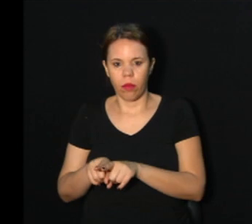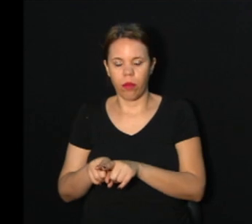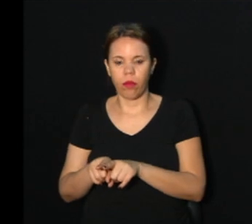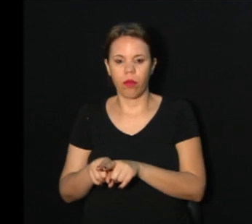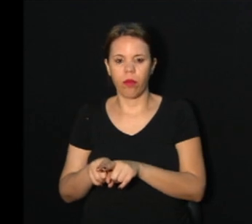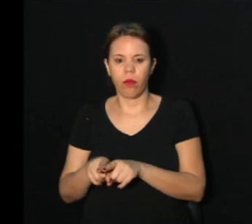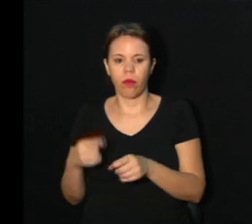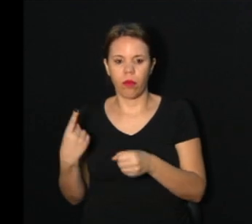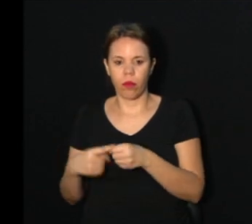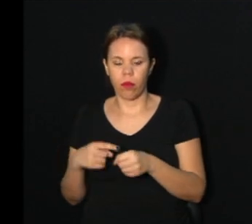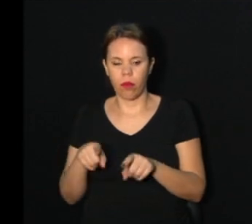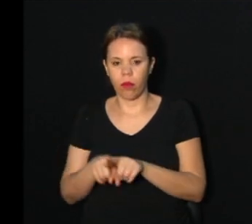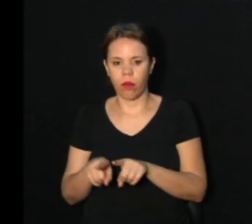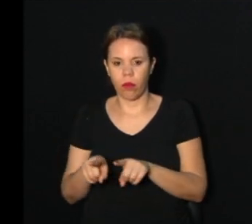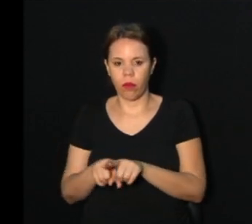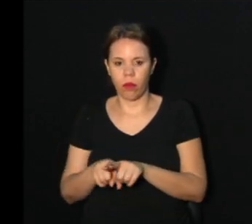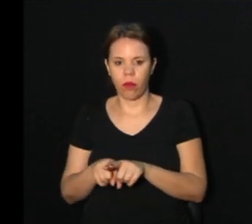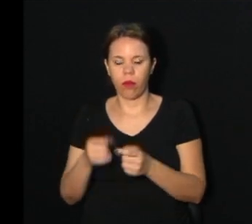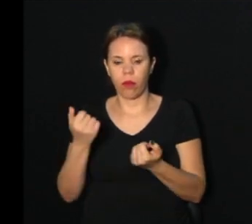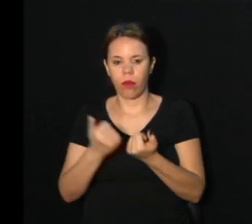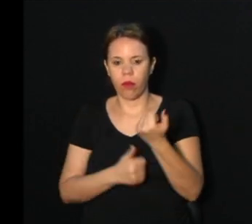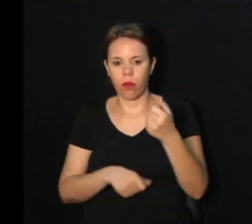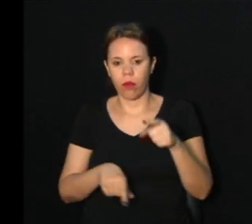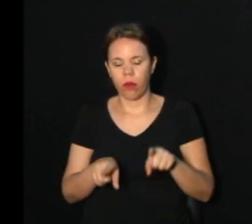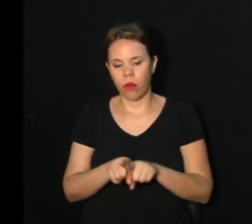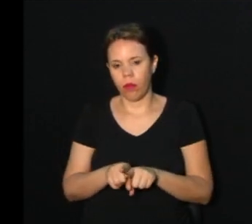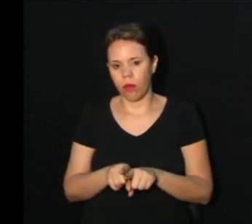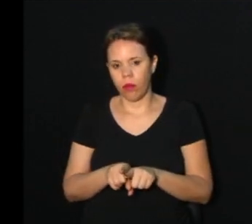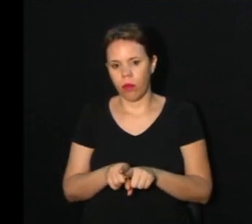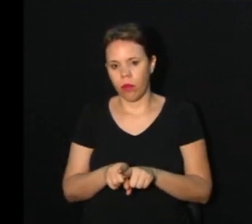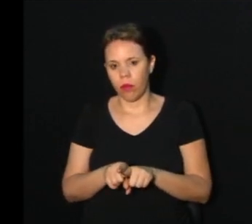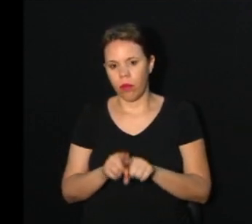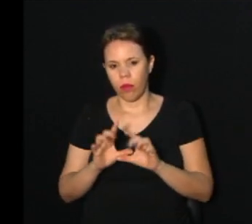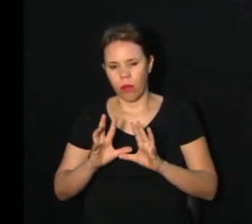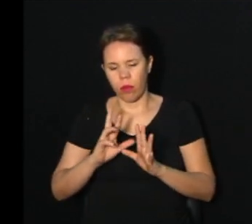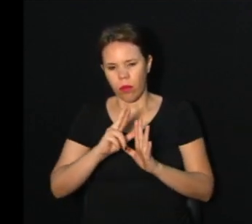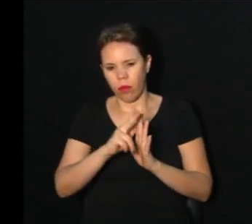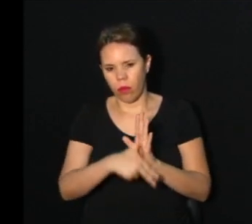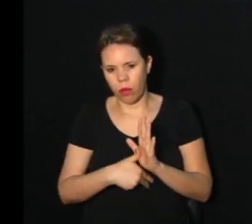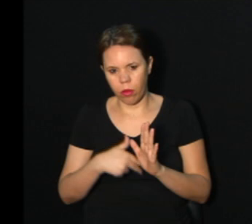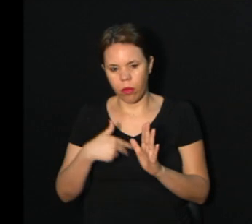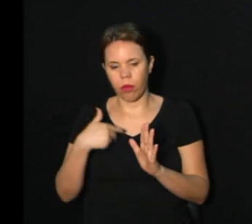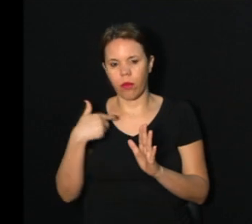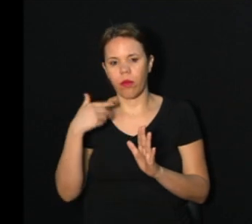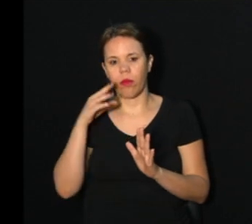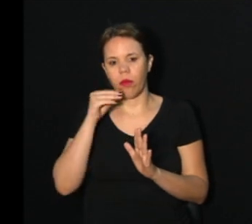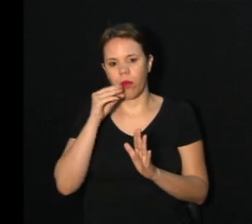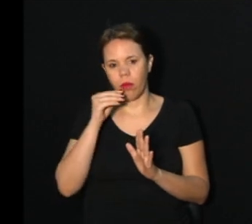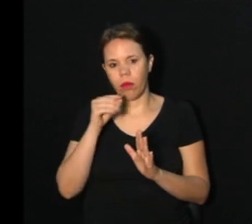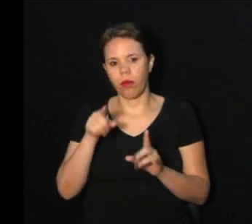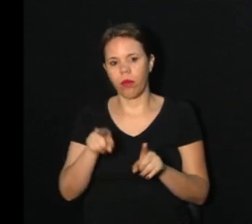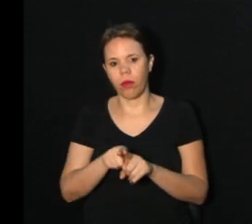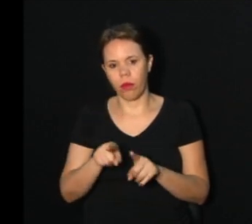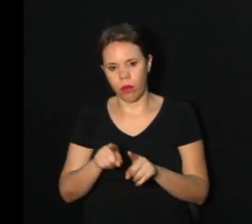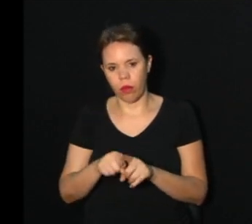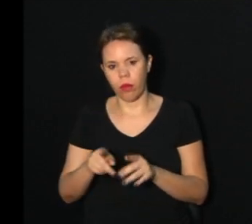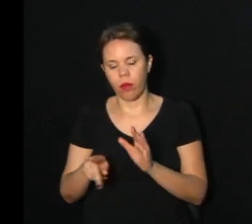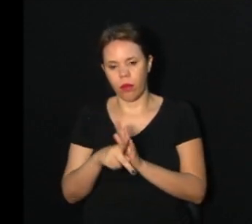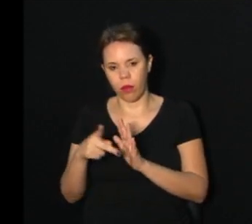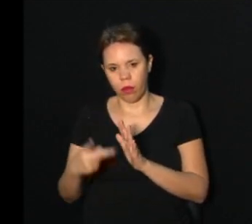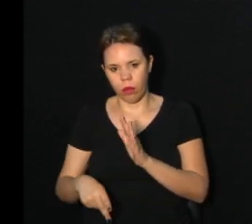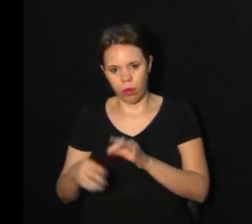Procurador-Geral Adjunto, a Corregedoria-Geral do Município, e aqui, na sequência, vem aqueles